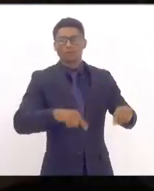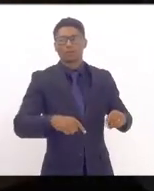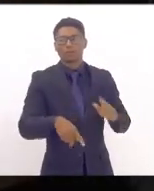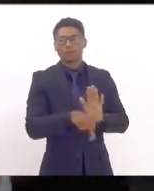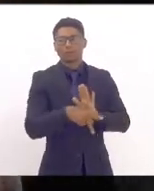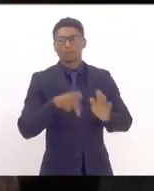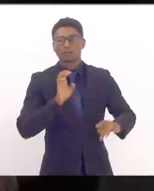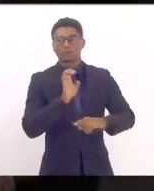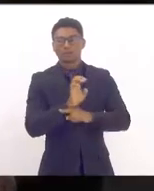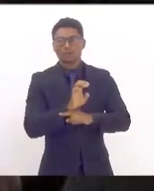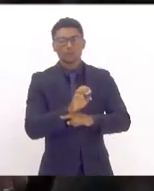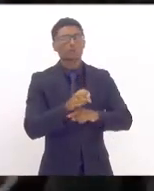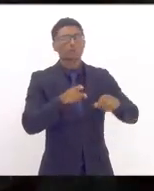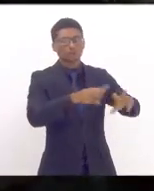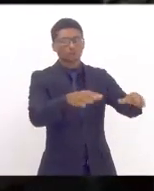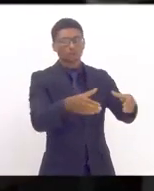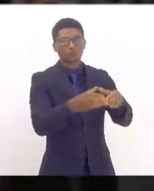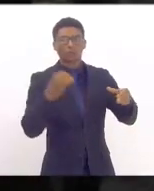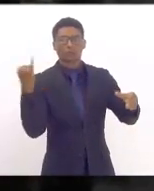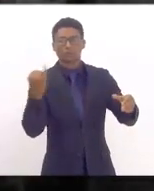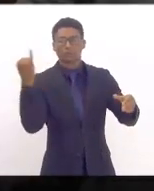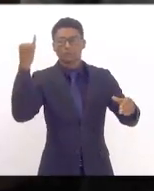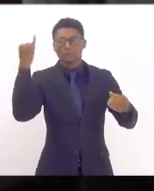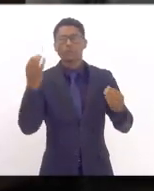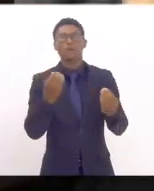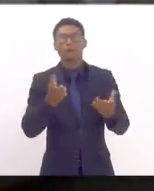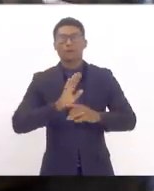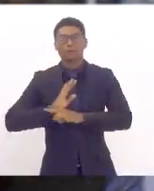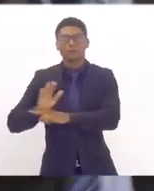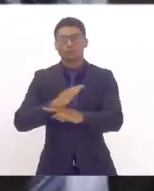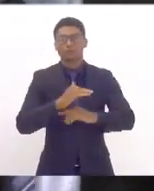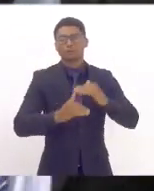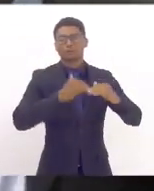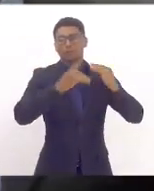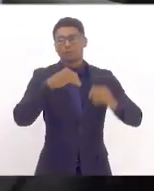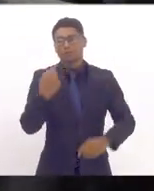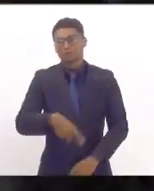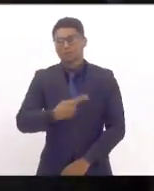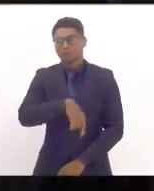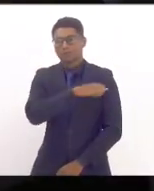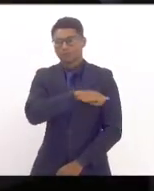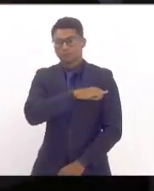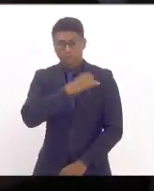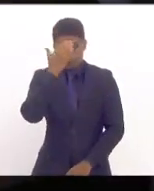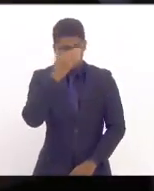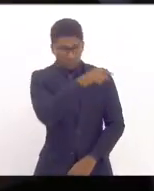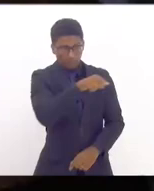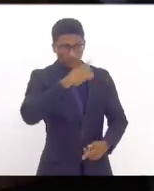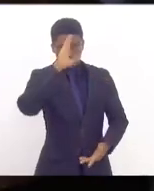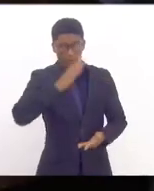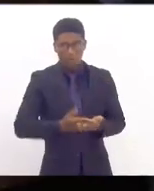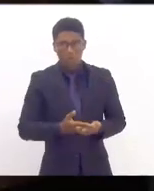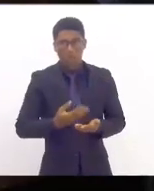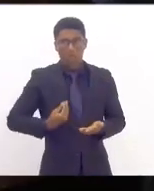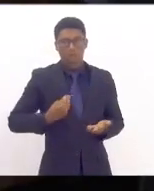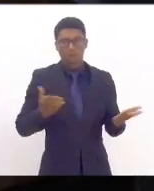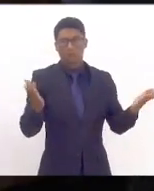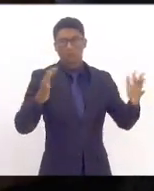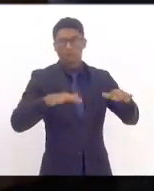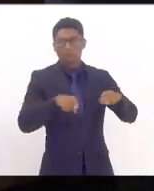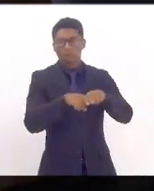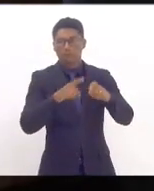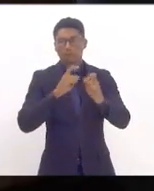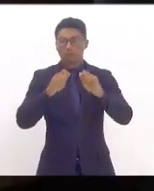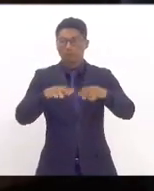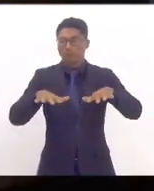estado no órgão tão importante fundamental para o desenvolvimento do Estado do Rio de Janeiro agradecer a confiança a presença e a todo plenário que votou